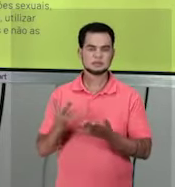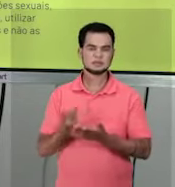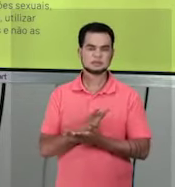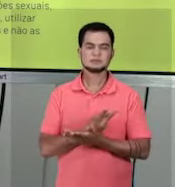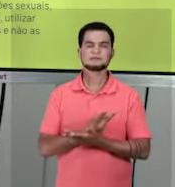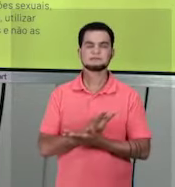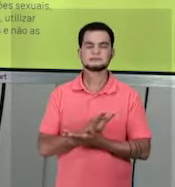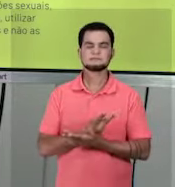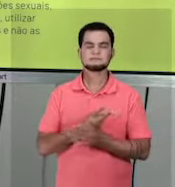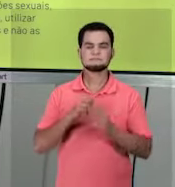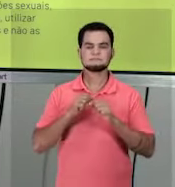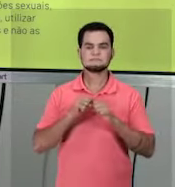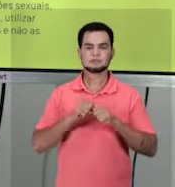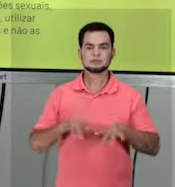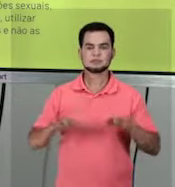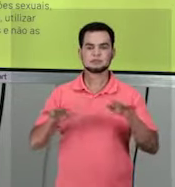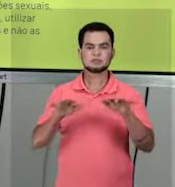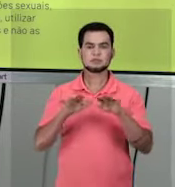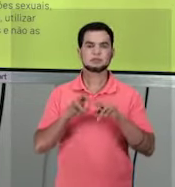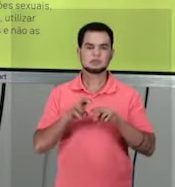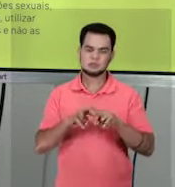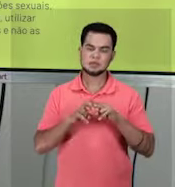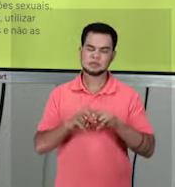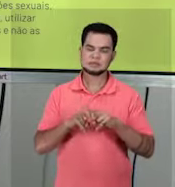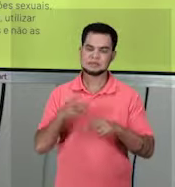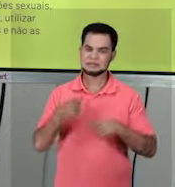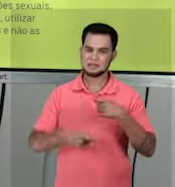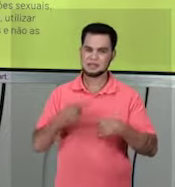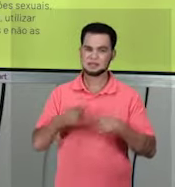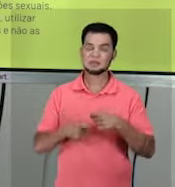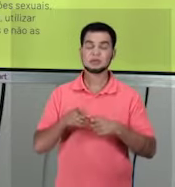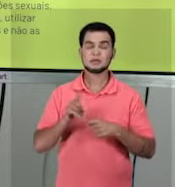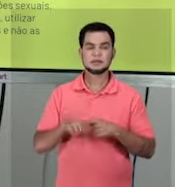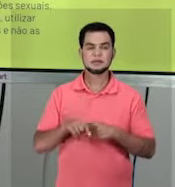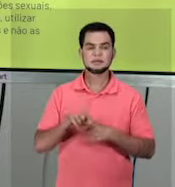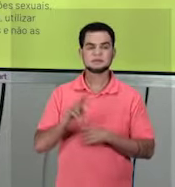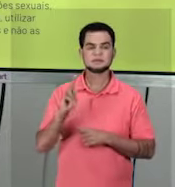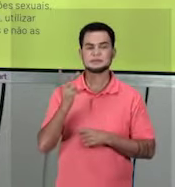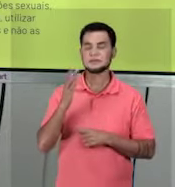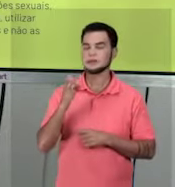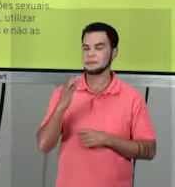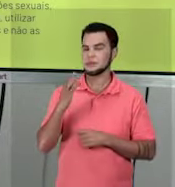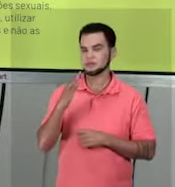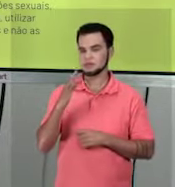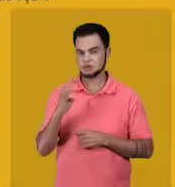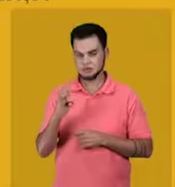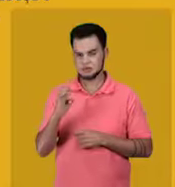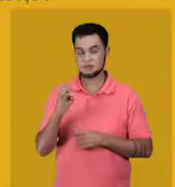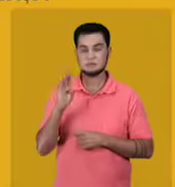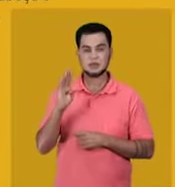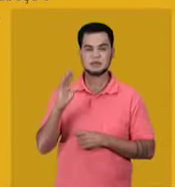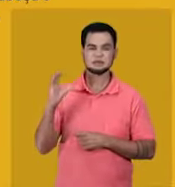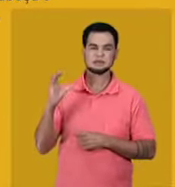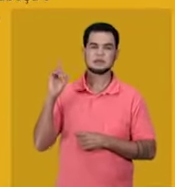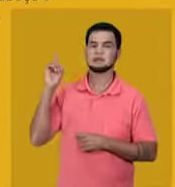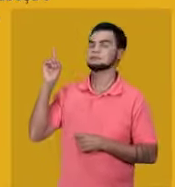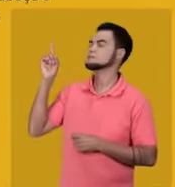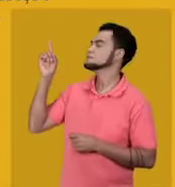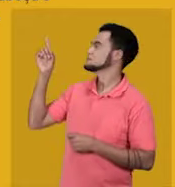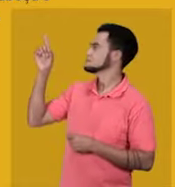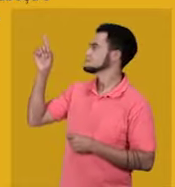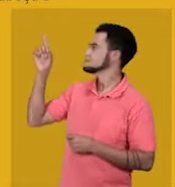são transmitidas através do ato sexual, a hepatite B e C. Hepatite B e C são duas